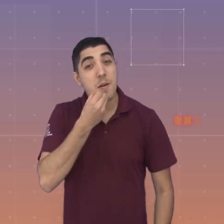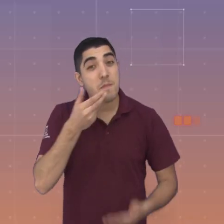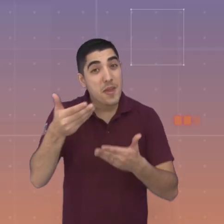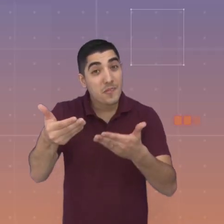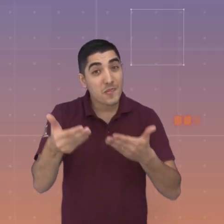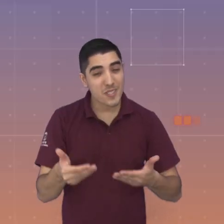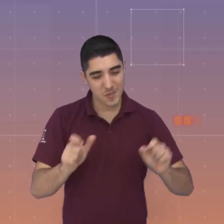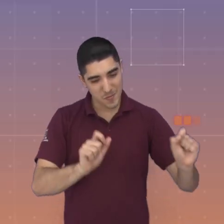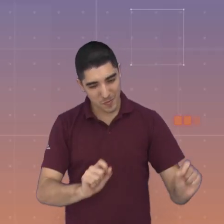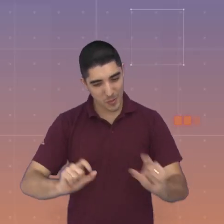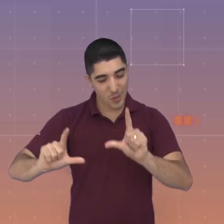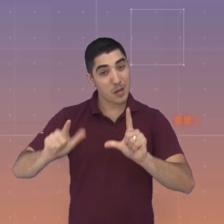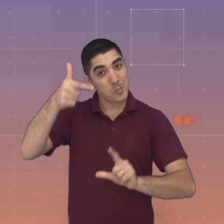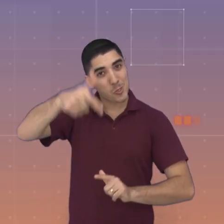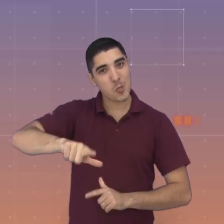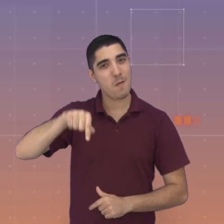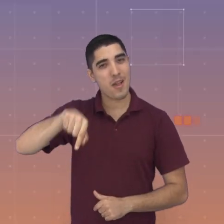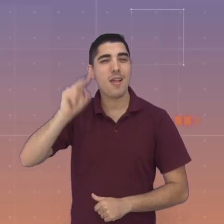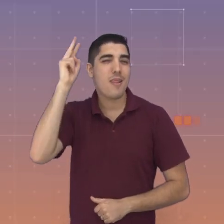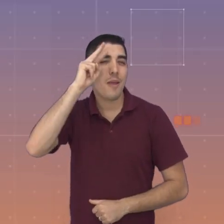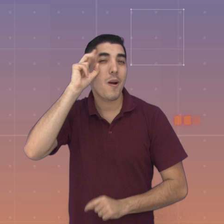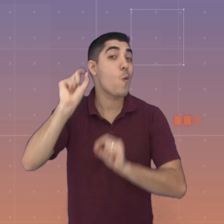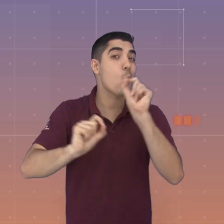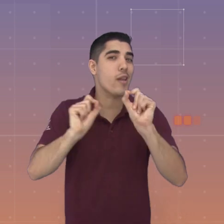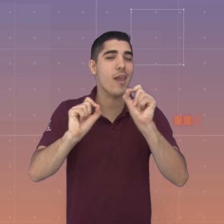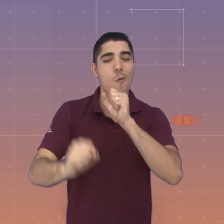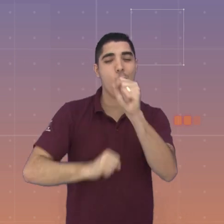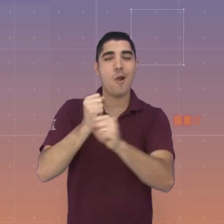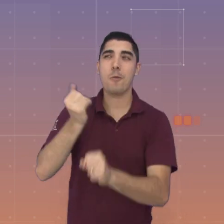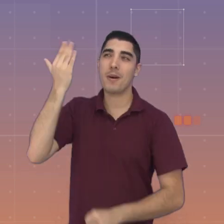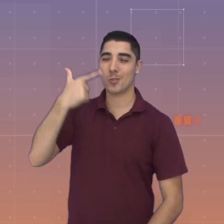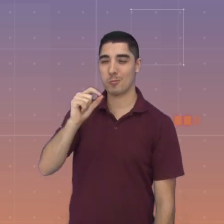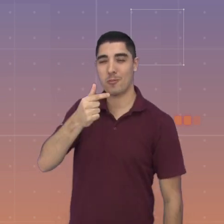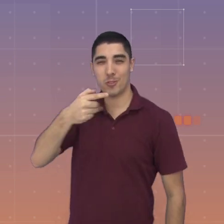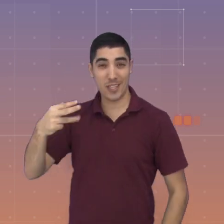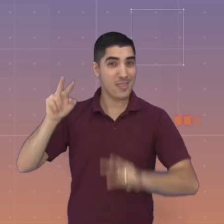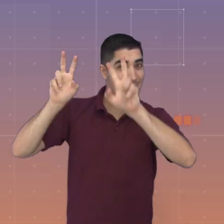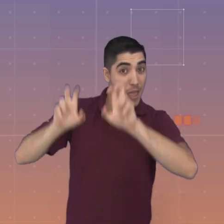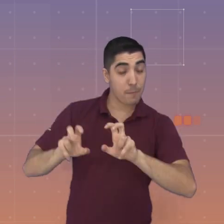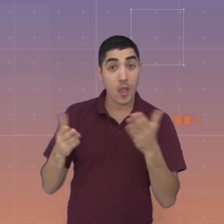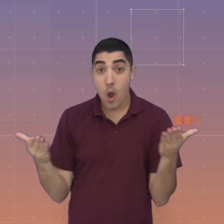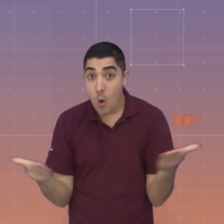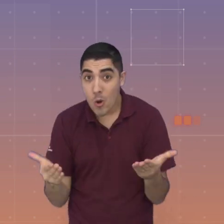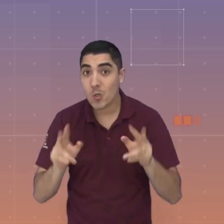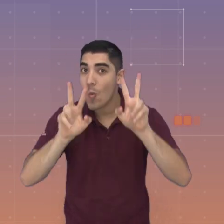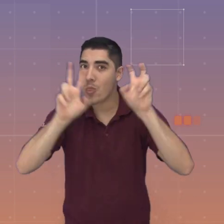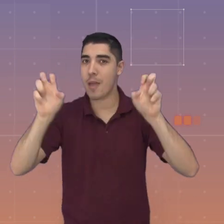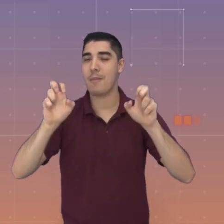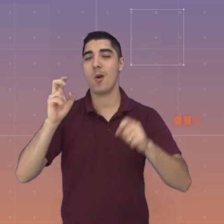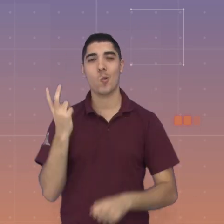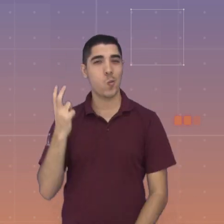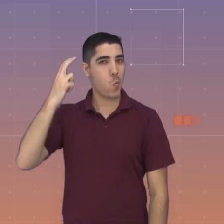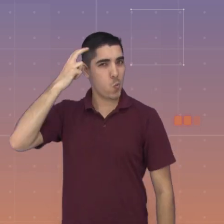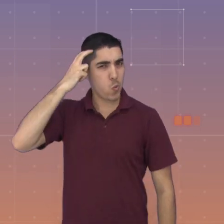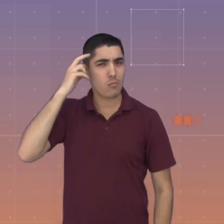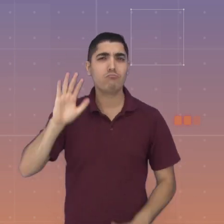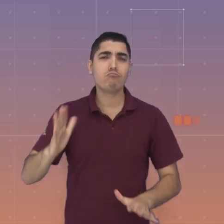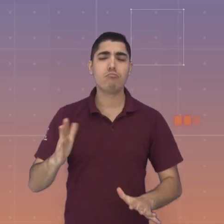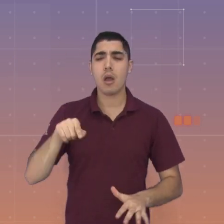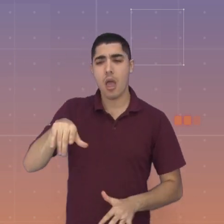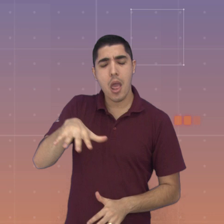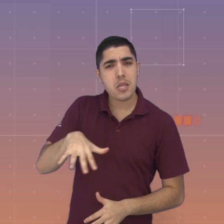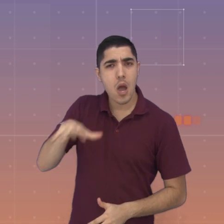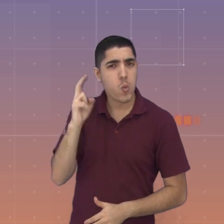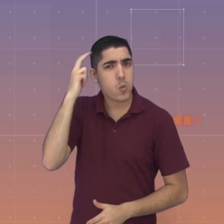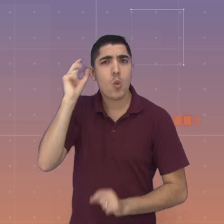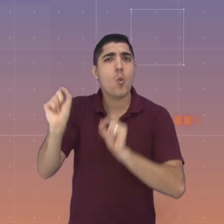Seja bem-vindo a mais uma retrospectiva de 2023. Hoje, para falar de cultura, quais foram os destaques